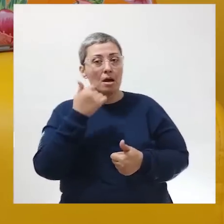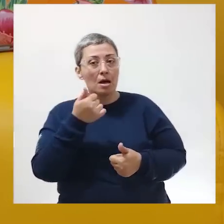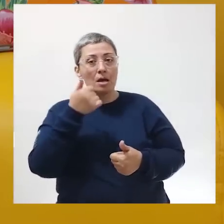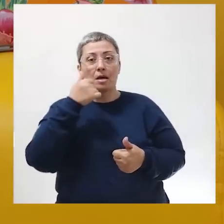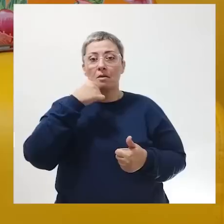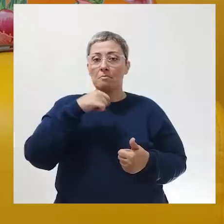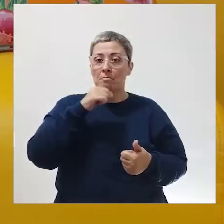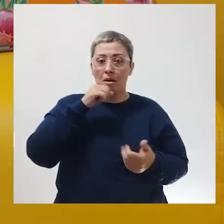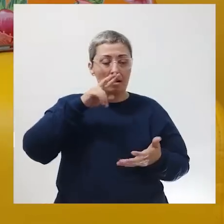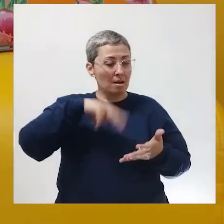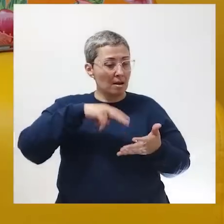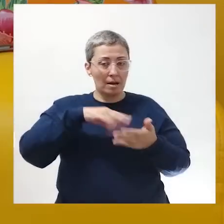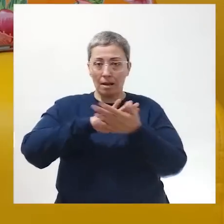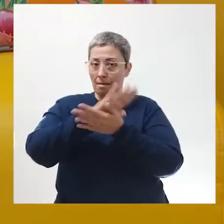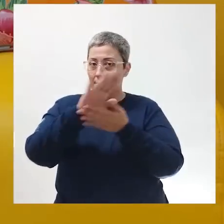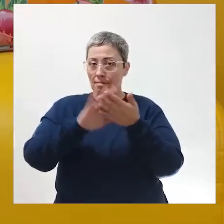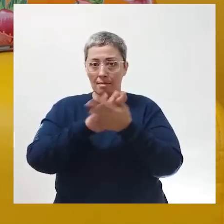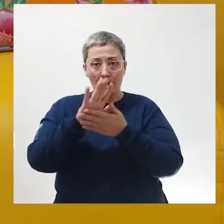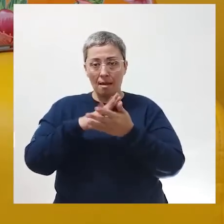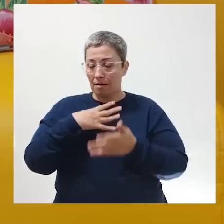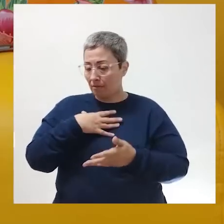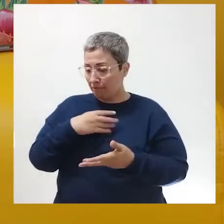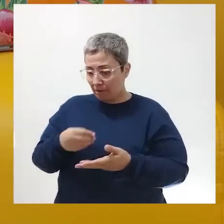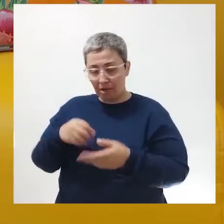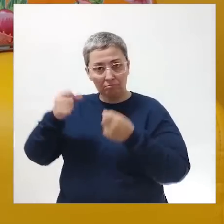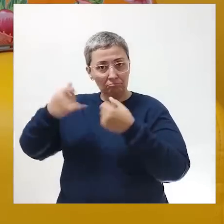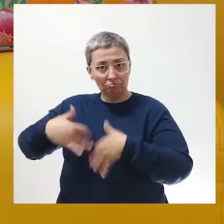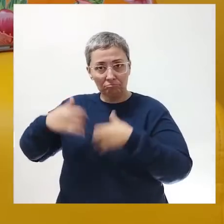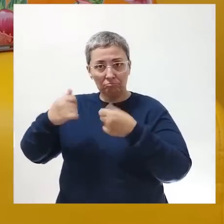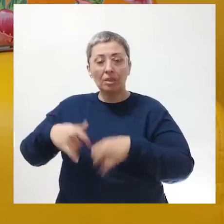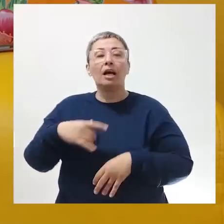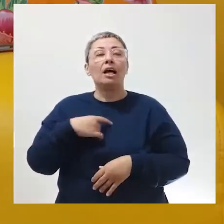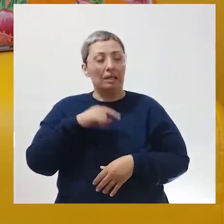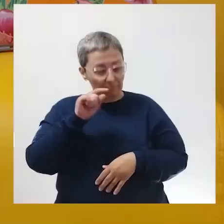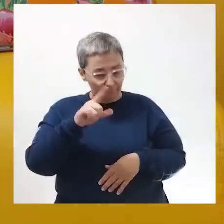Pais que não leem para os filhos, né?